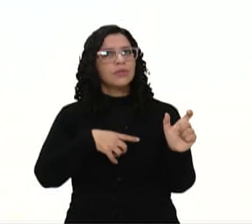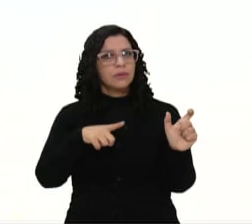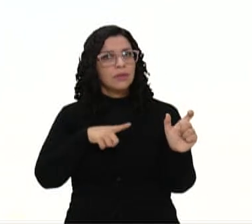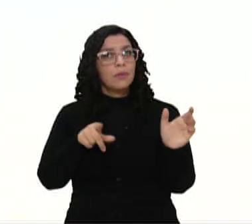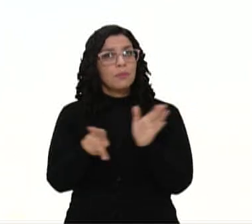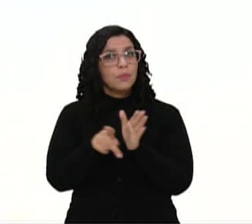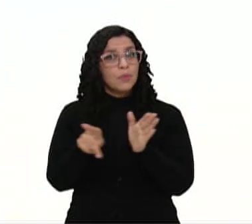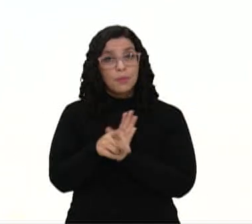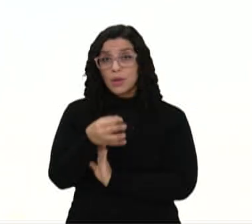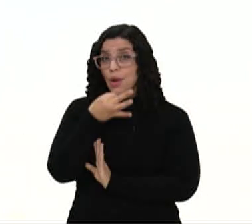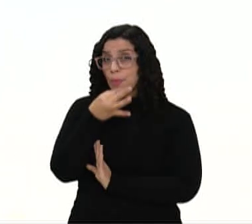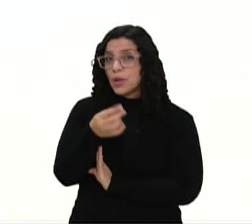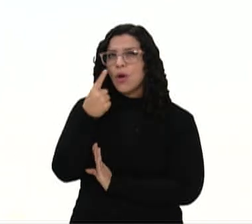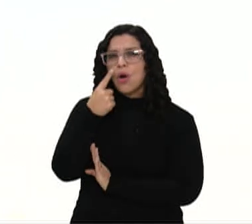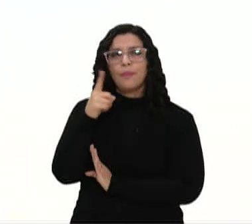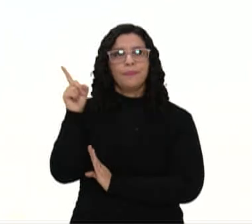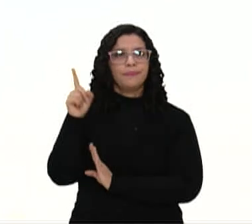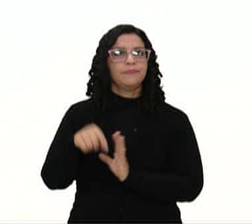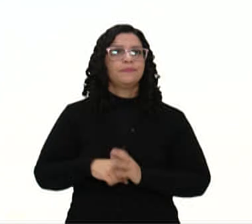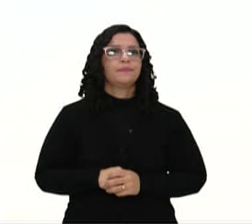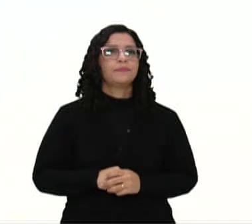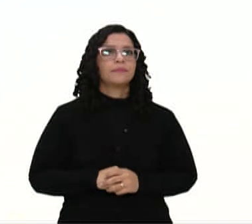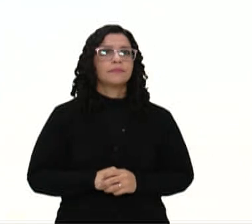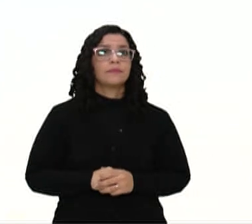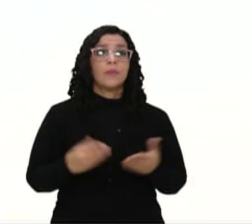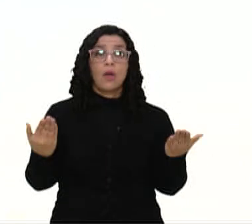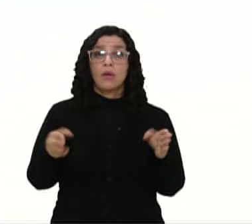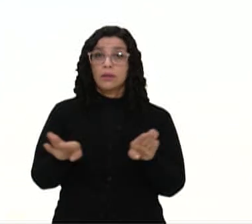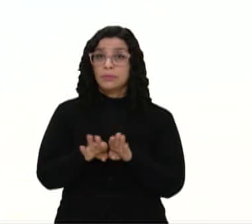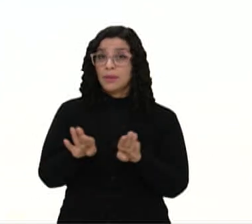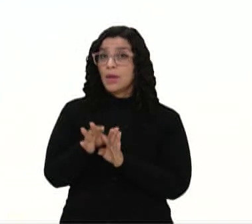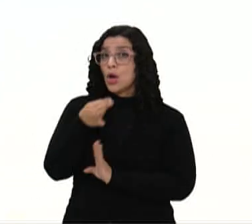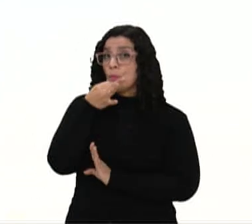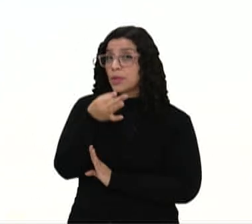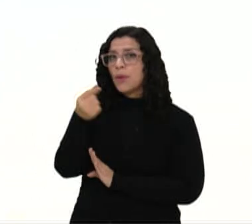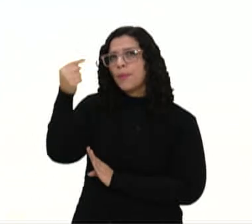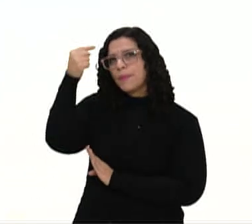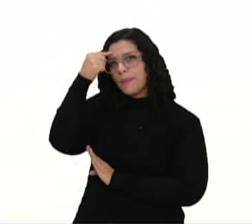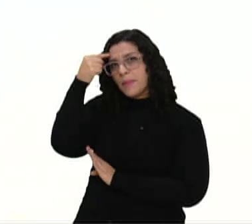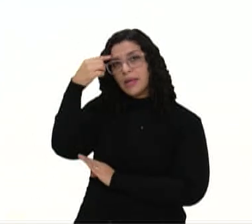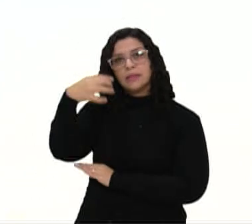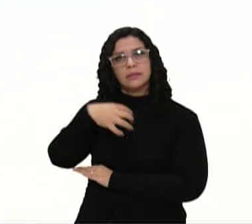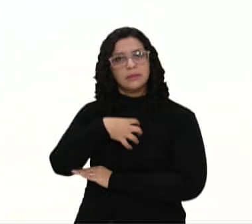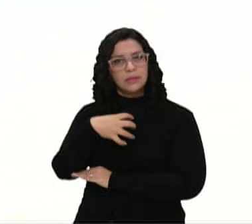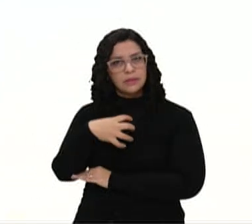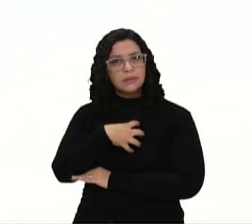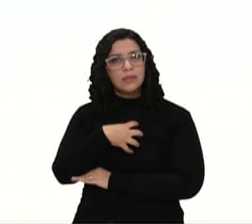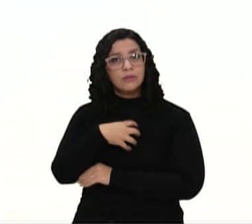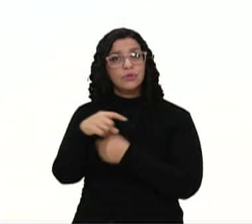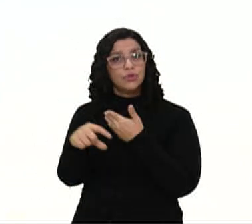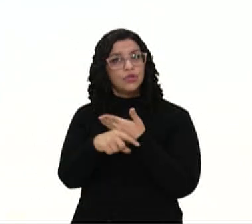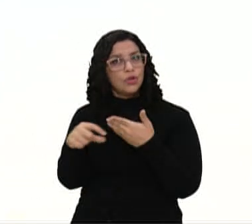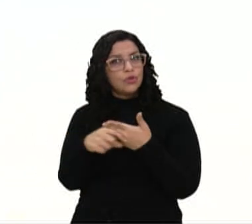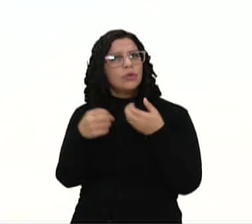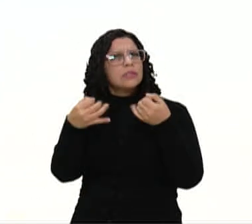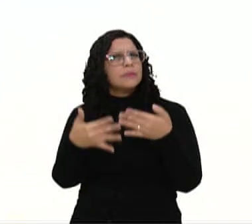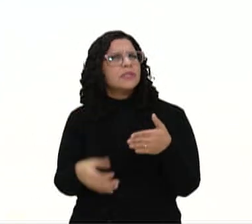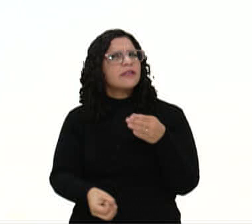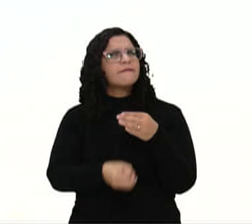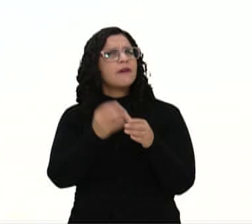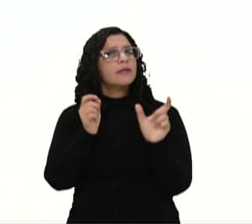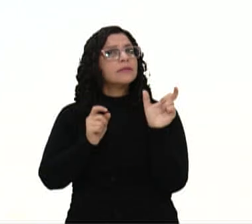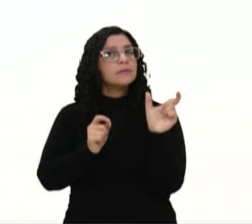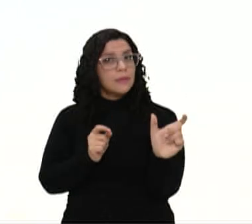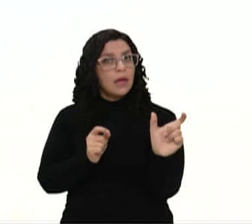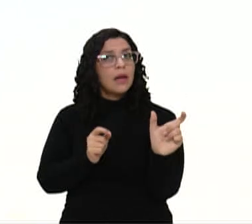na argumentação. Vamos lá. Para argumentar, o que pensa e sente. A autora utiliza várias